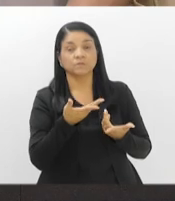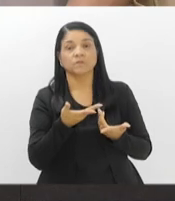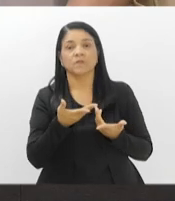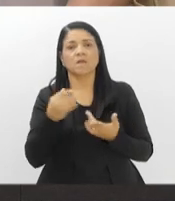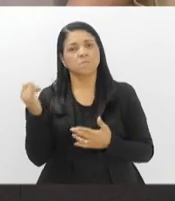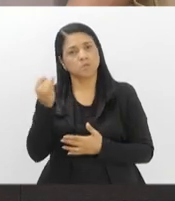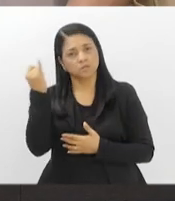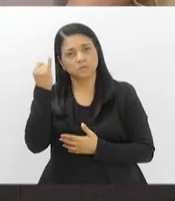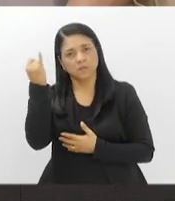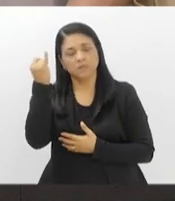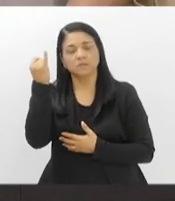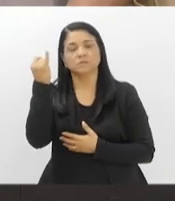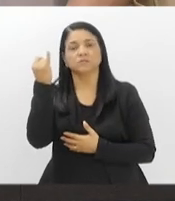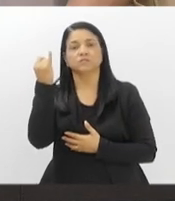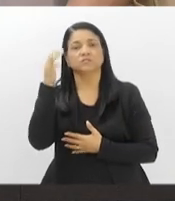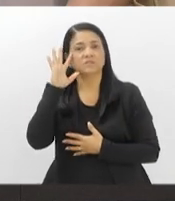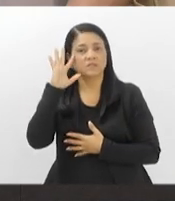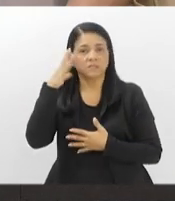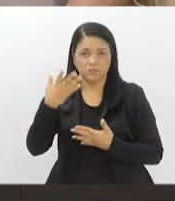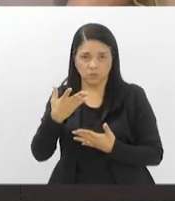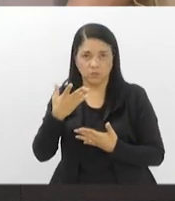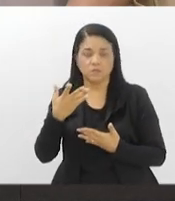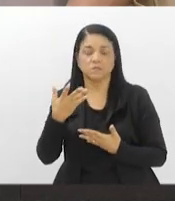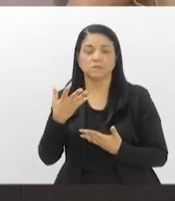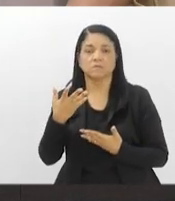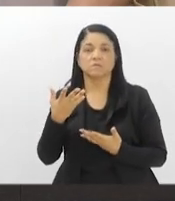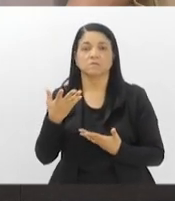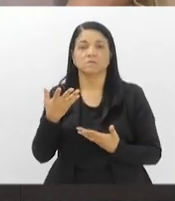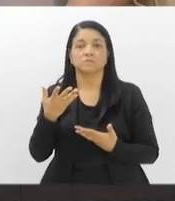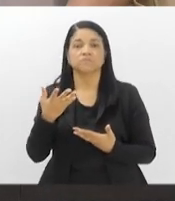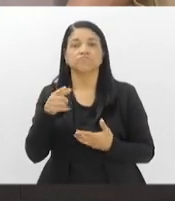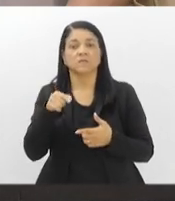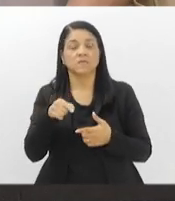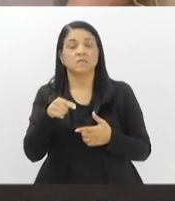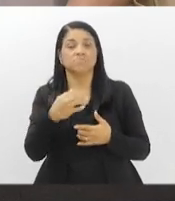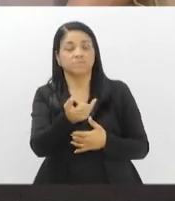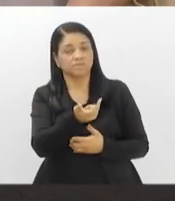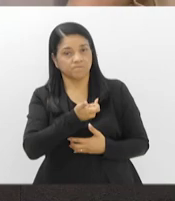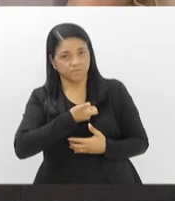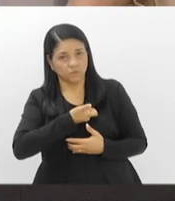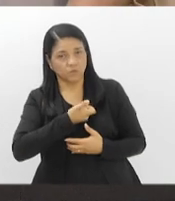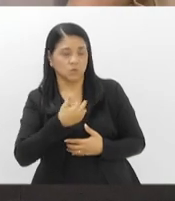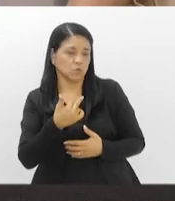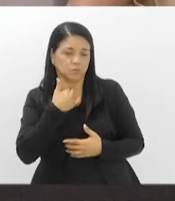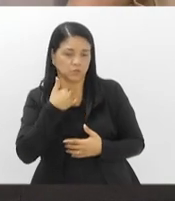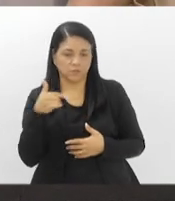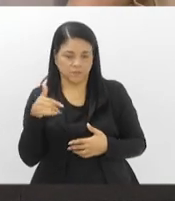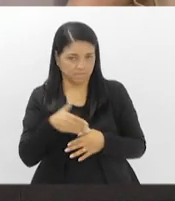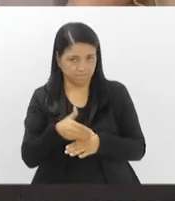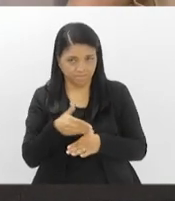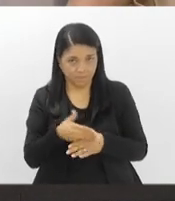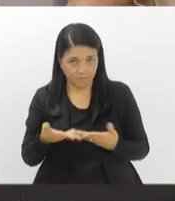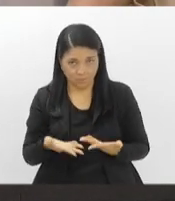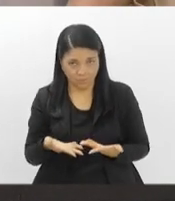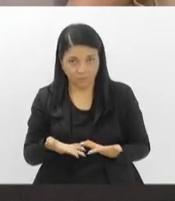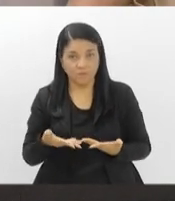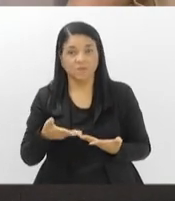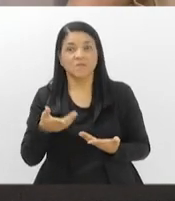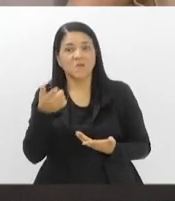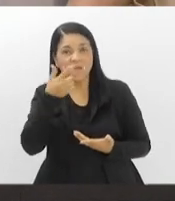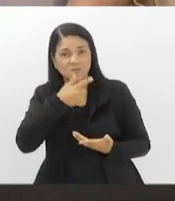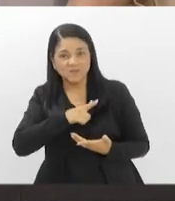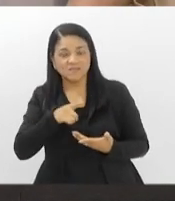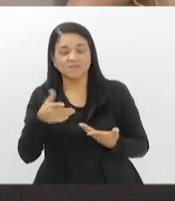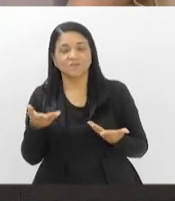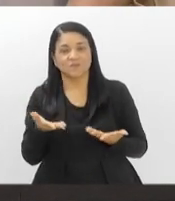muito importante decisões importantes sendo tomadas e sinalizou que não poderia estar aqui nesse momento mas sem dúvida nenhuma Estamos na